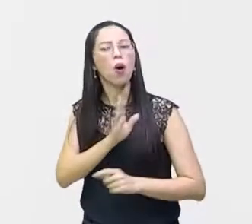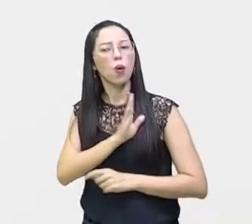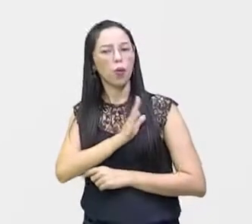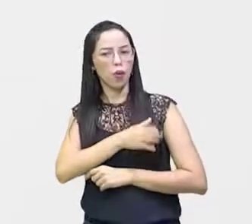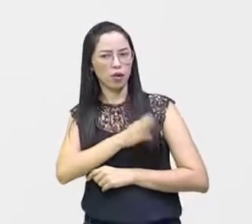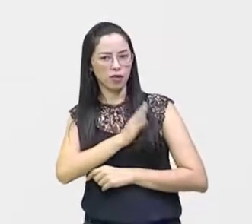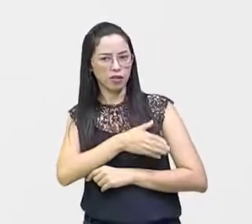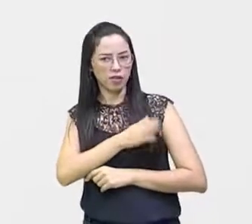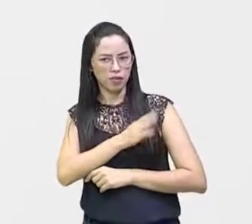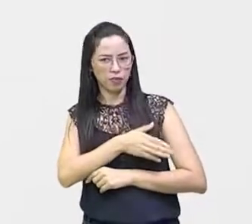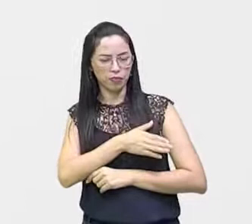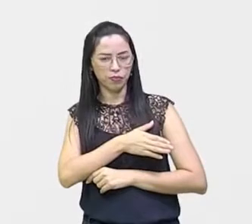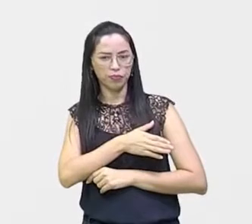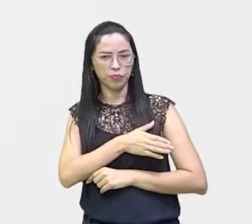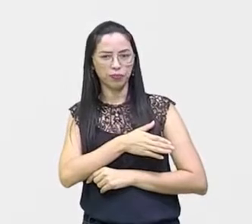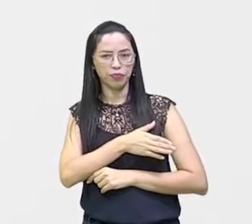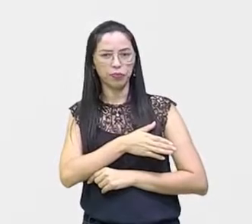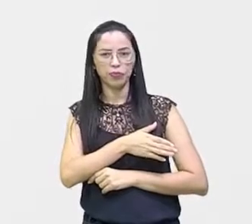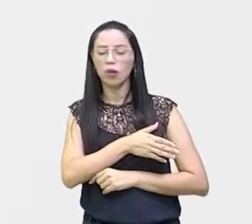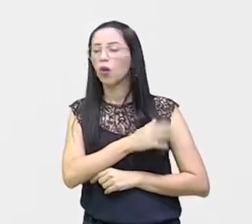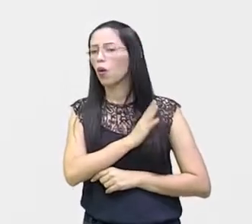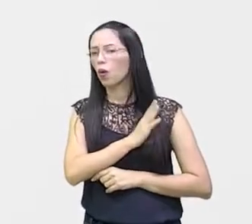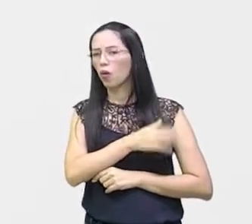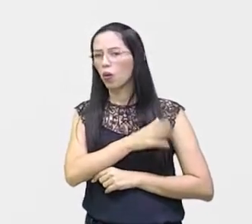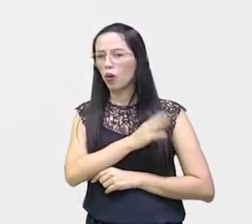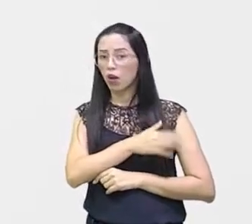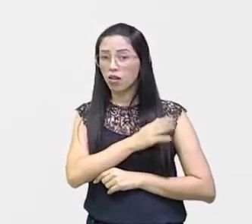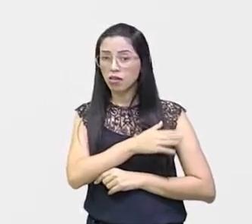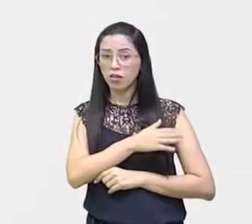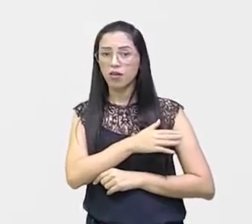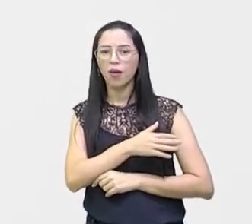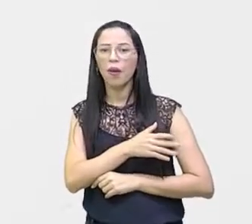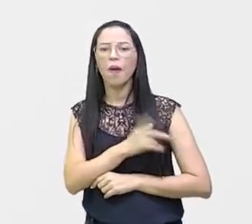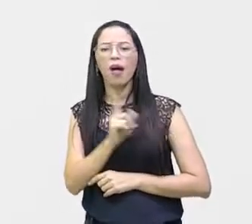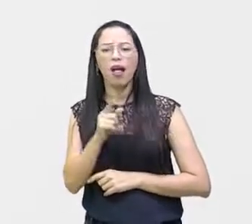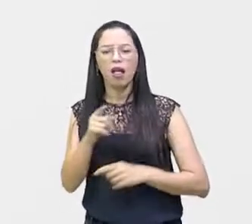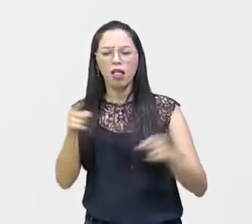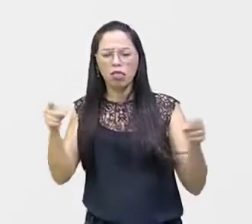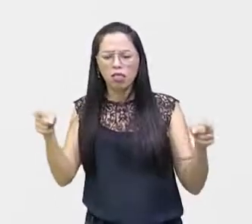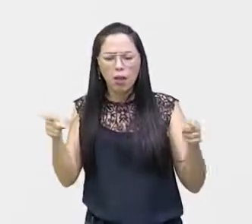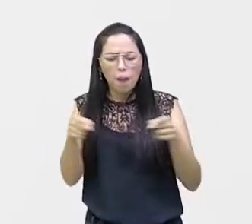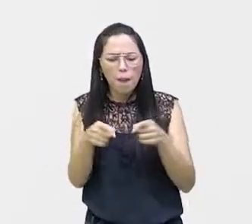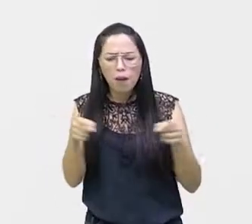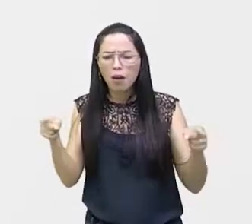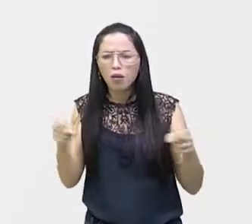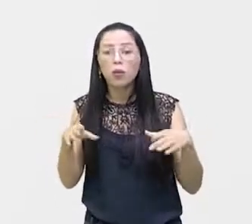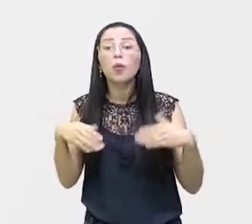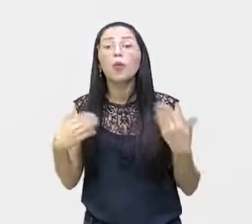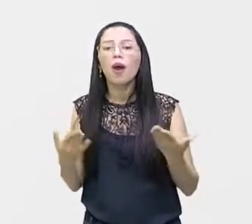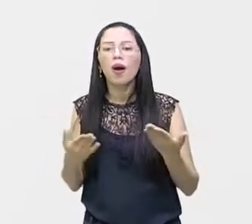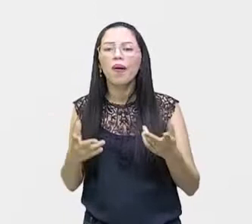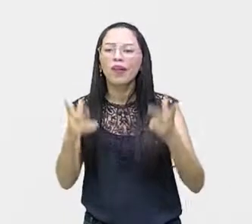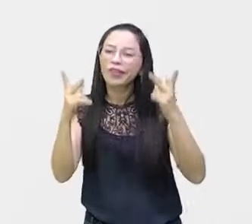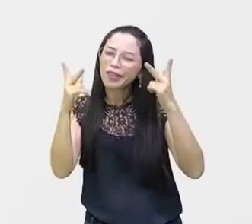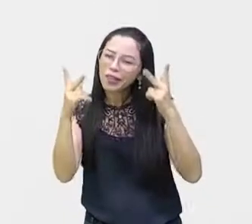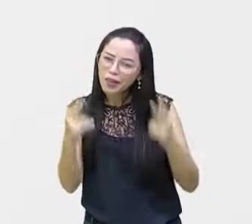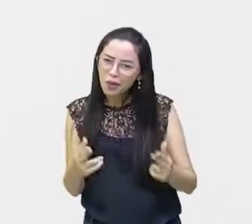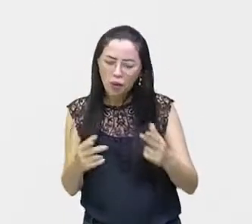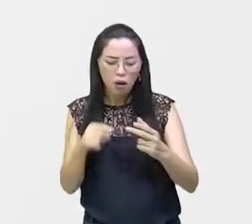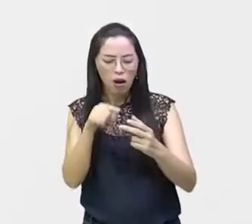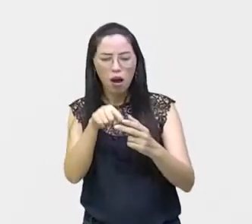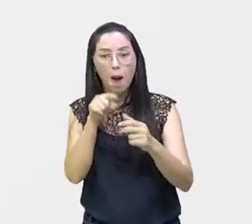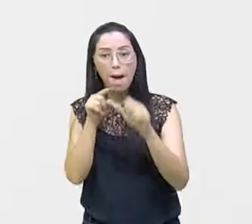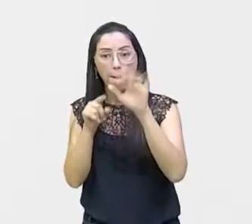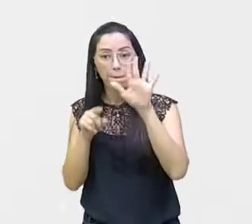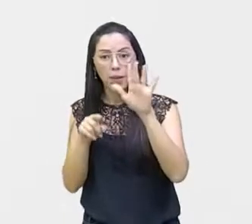O coração, ele tem o tamanho aproximado de uma mão fechada e bombeia o sangue para